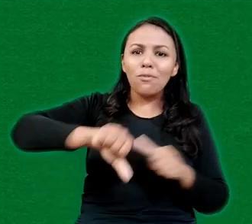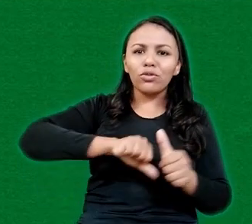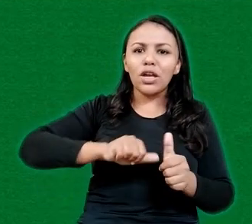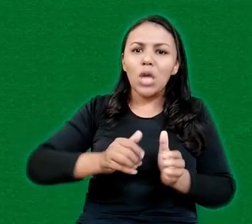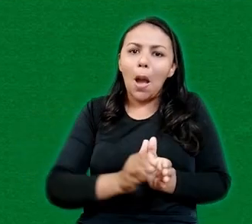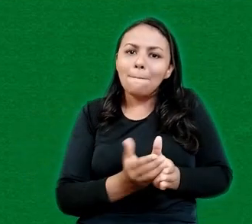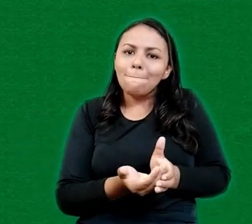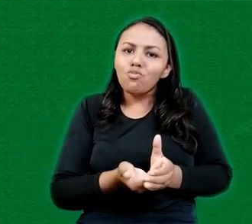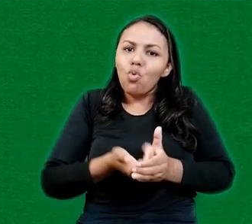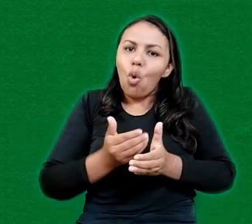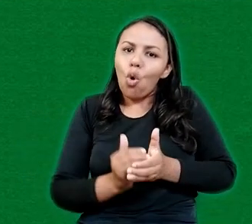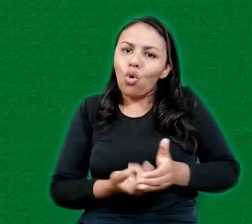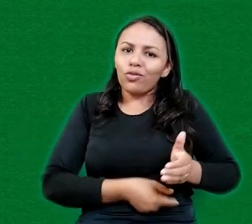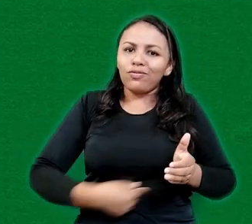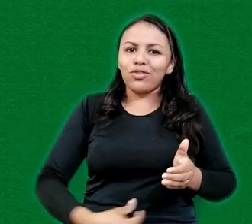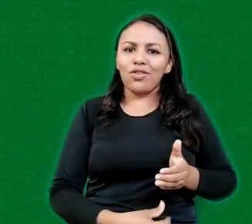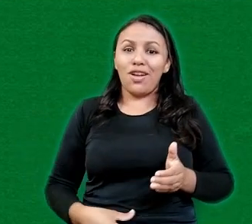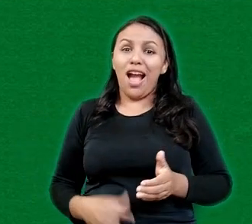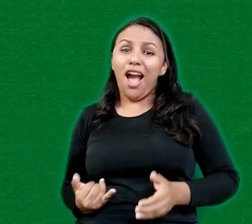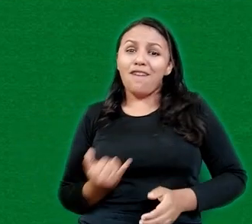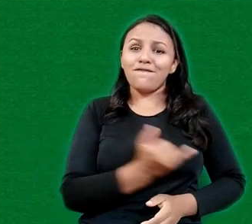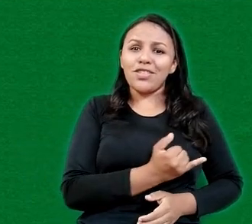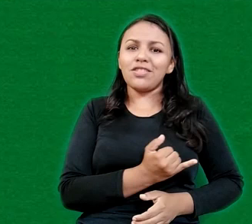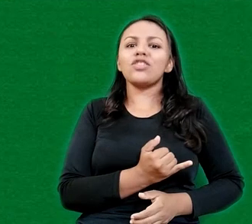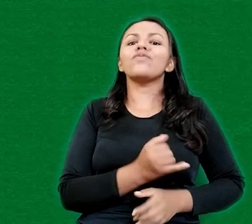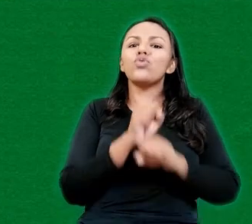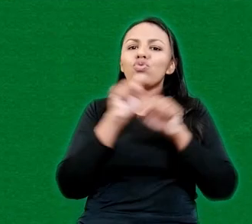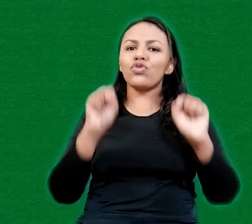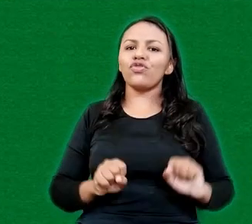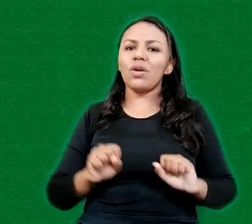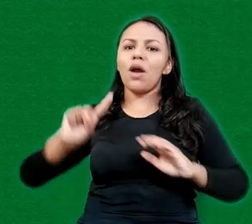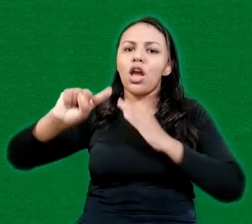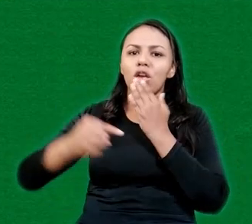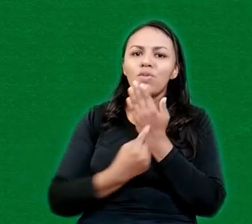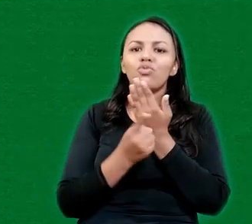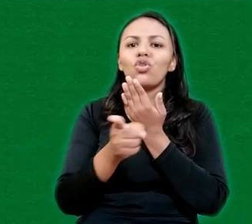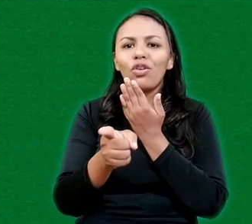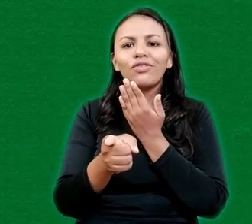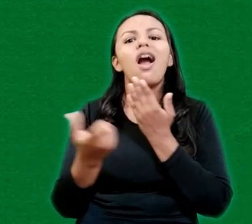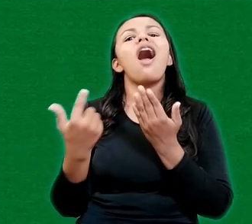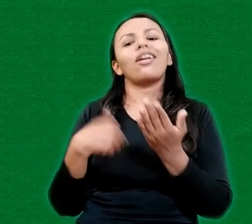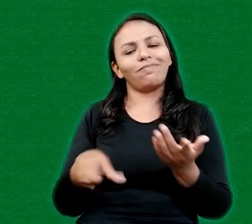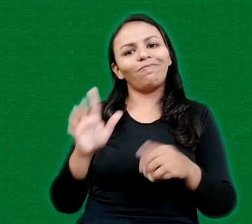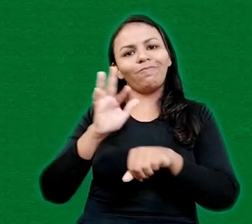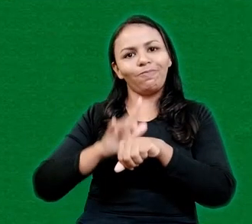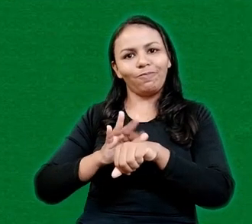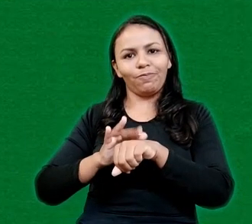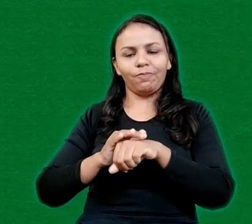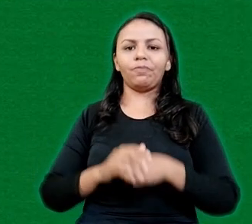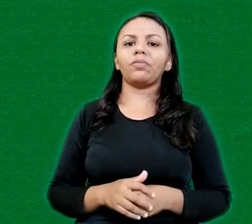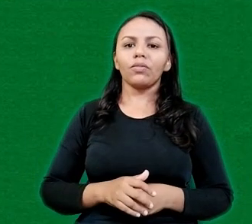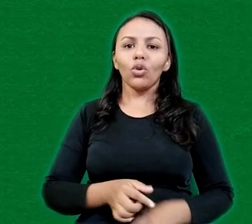intestinal, ativando o sistema imunológico e causando posteriormente doenças. Esse intestino